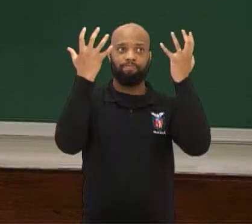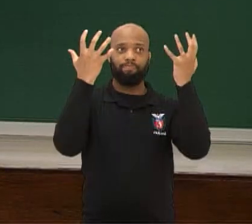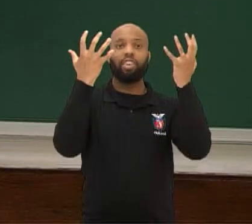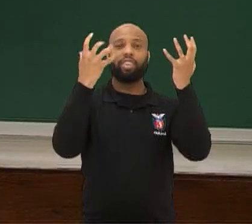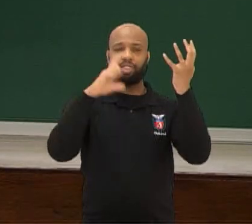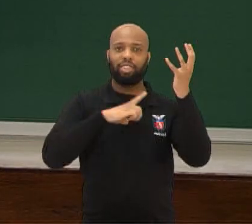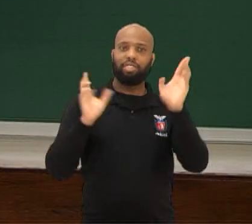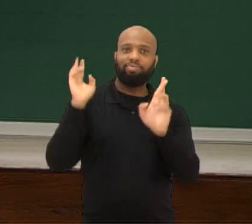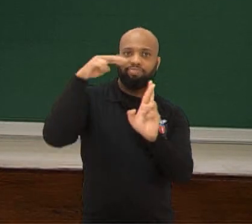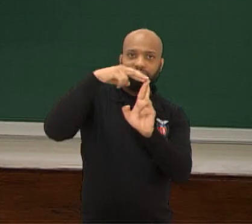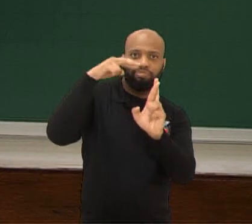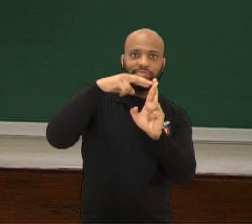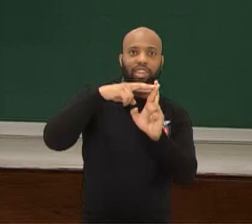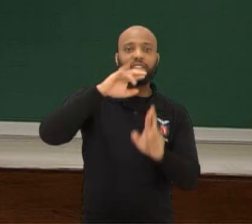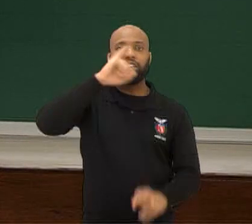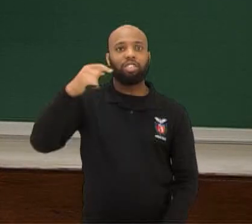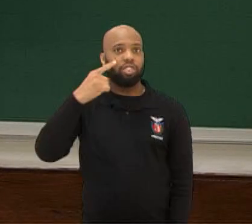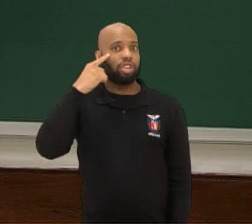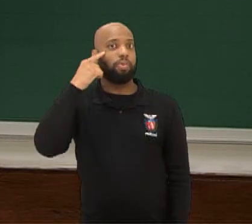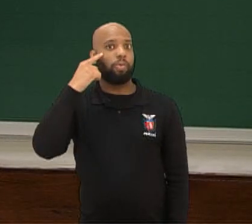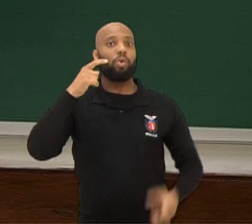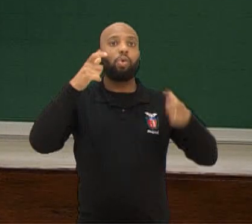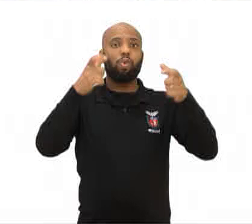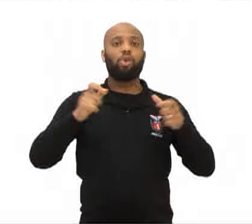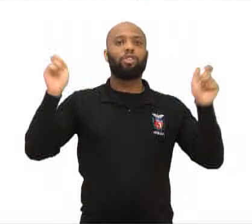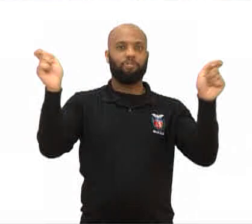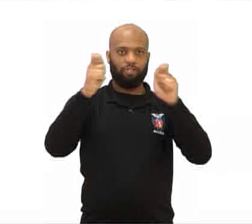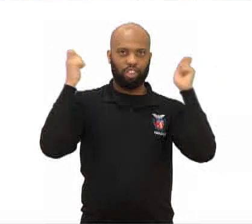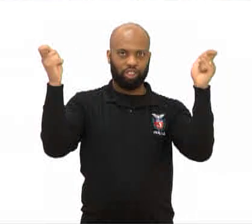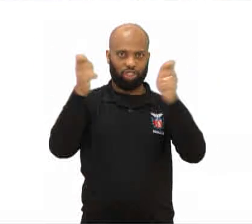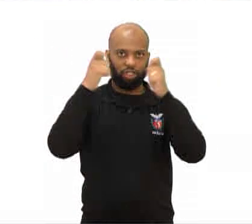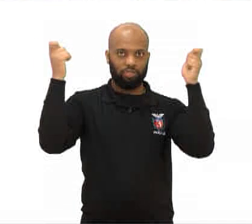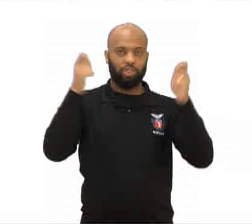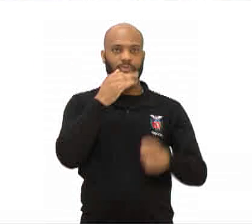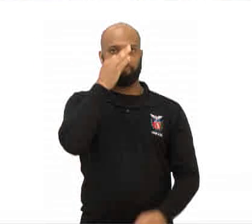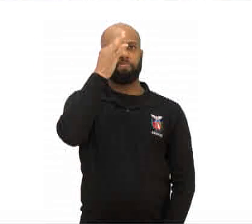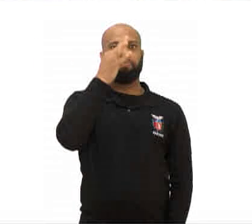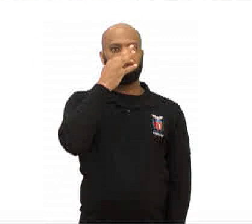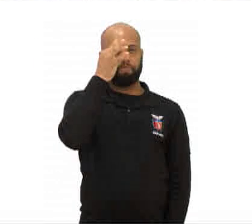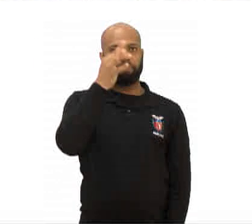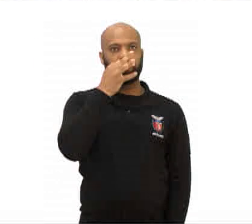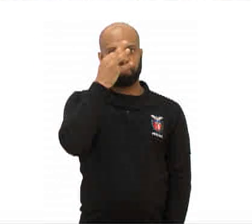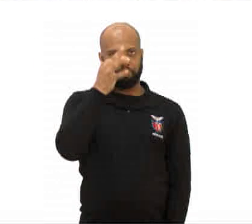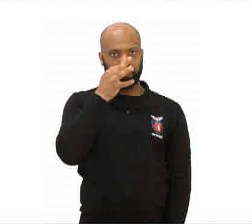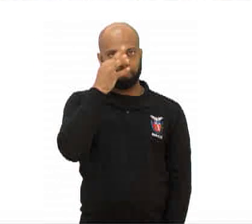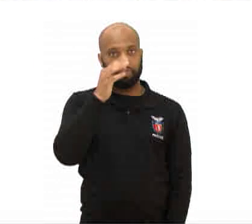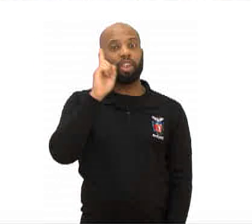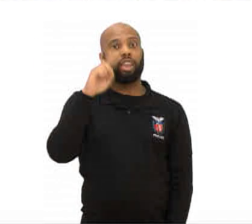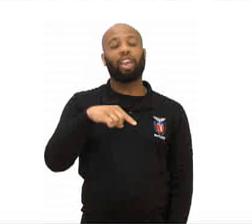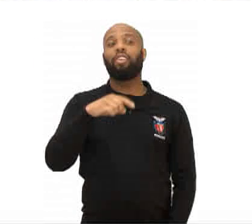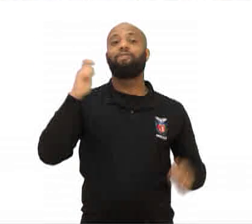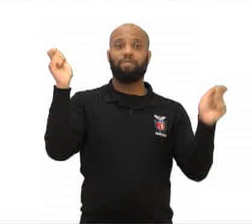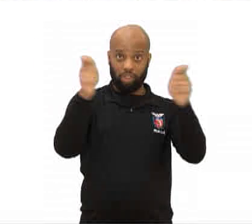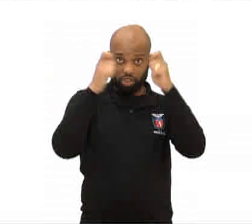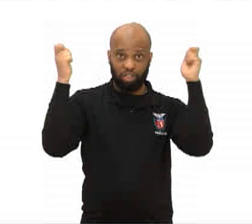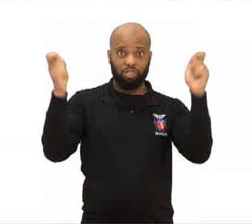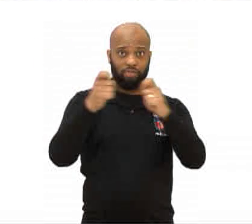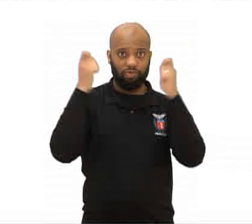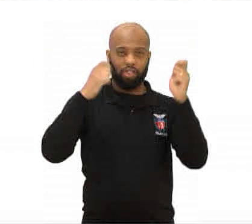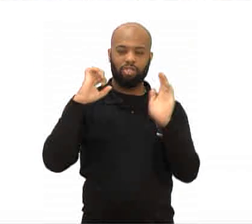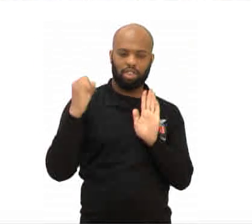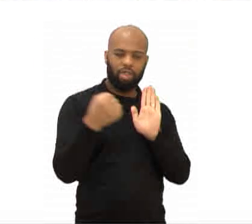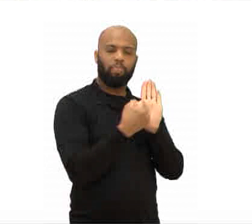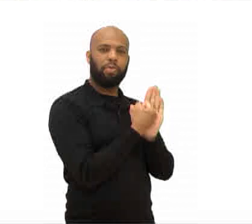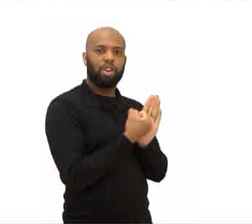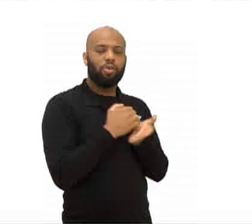de referência da cultura japonesa, o Festival da Primavera, que é um festival bem importante que marca ali o